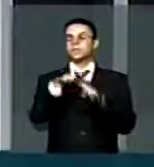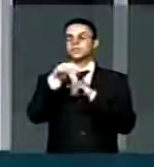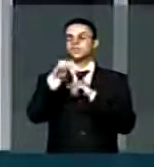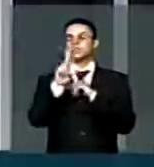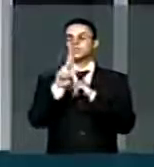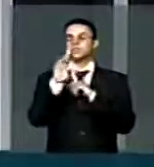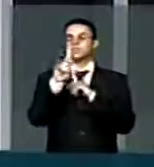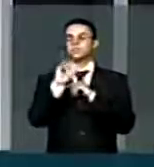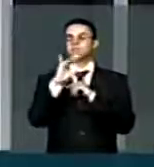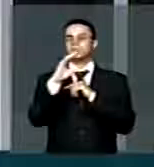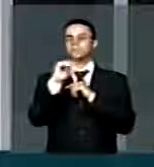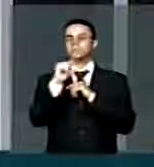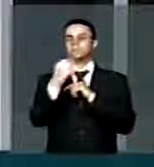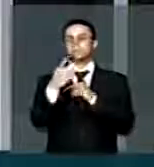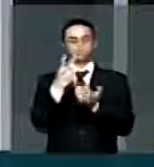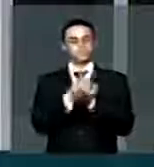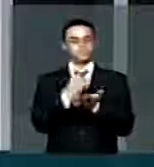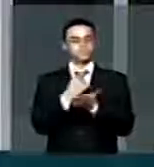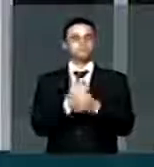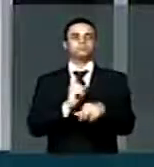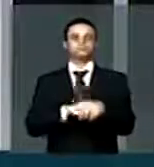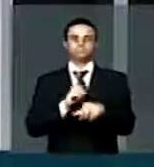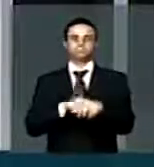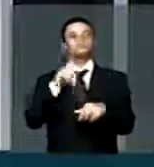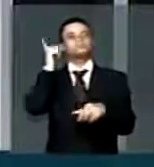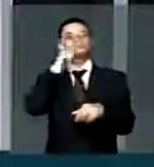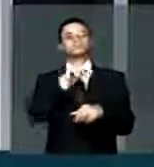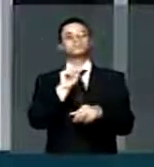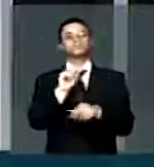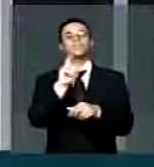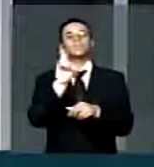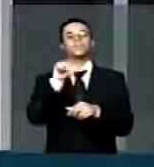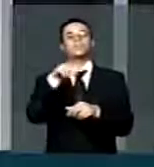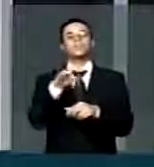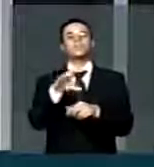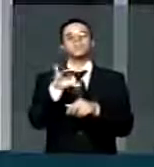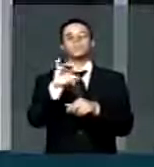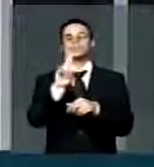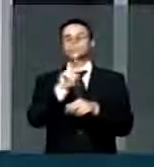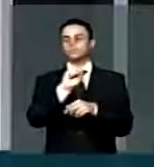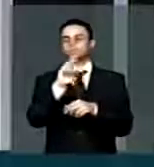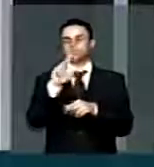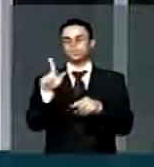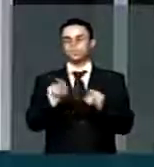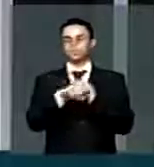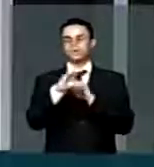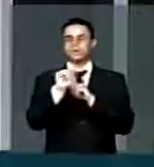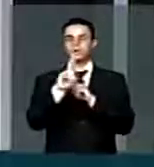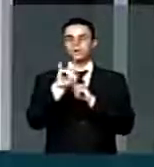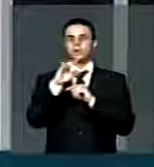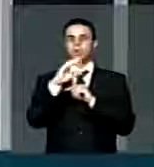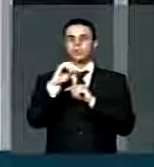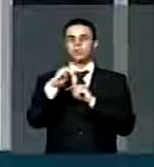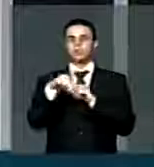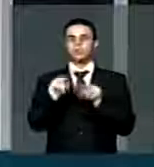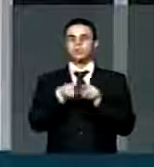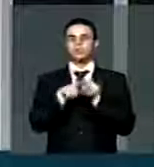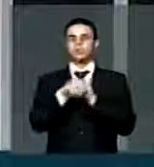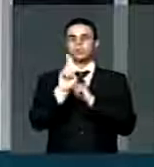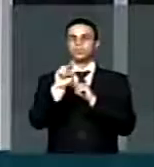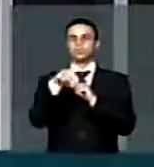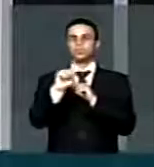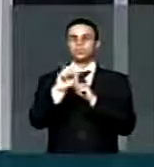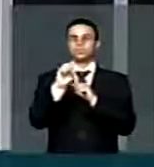tempo, as instâncias multilaterais como Unasul, Mercosul, CARICOM, Comunidade do